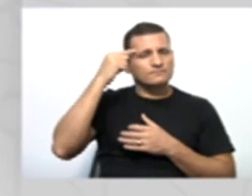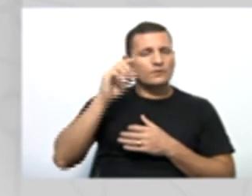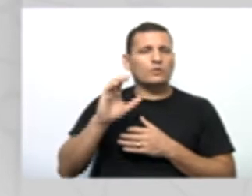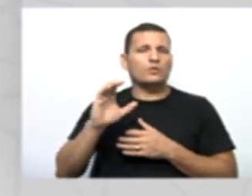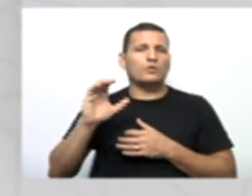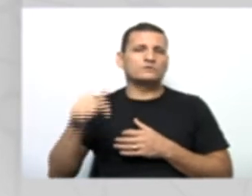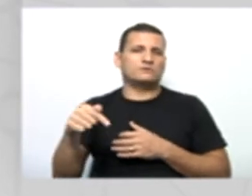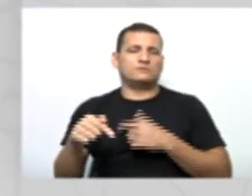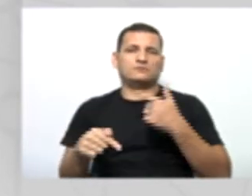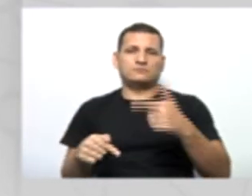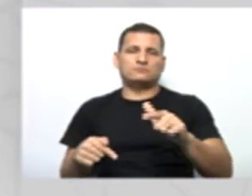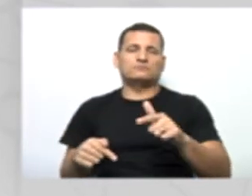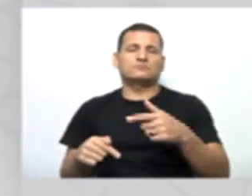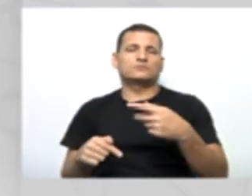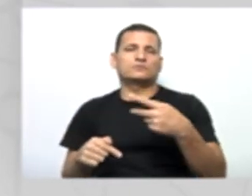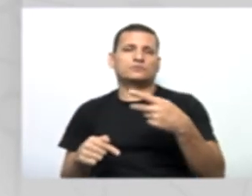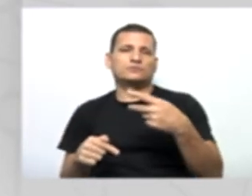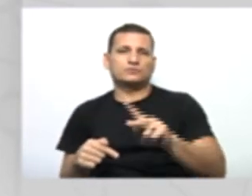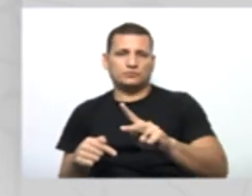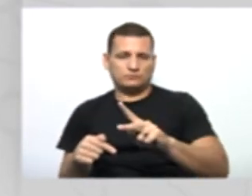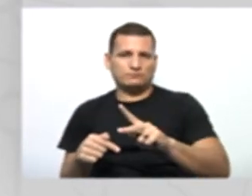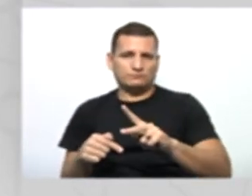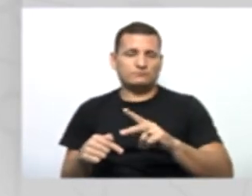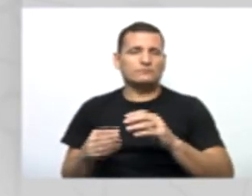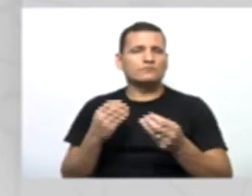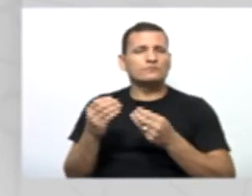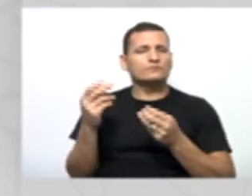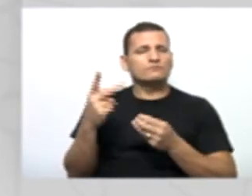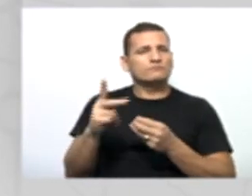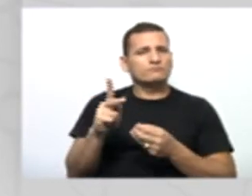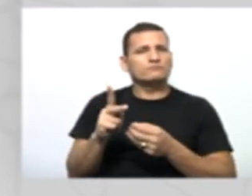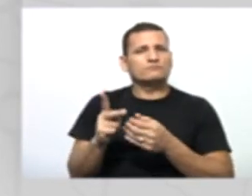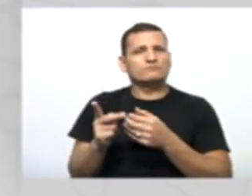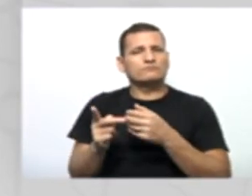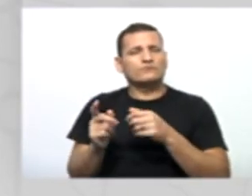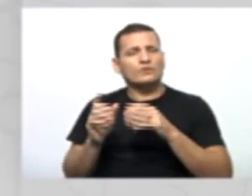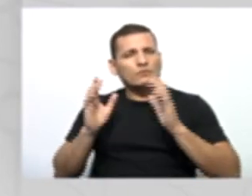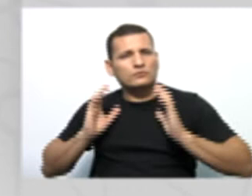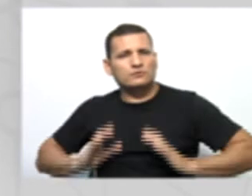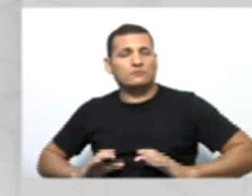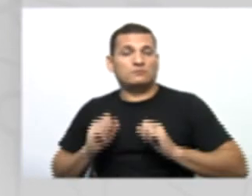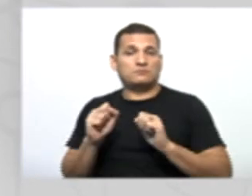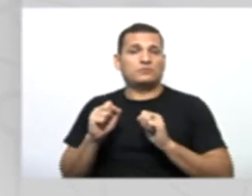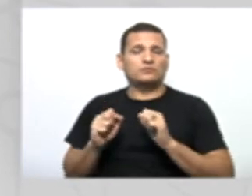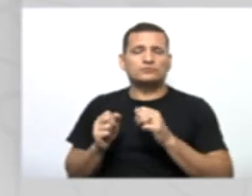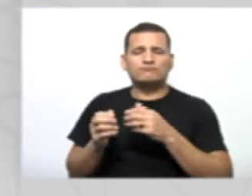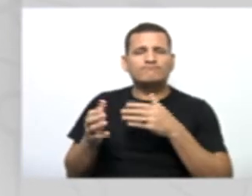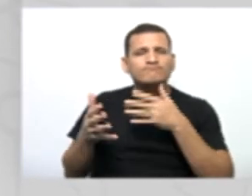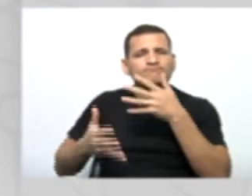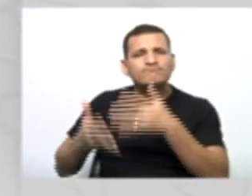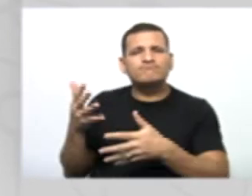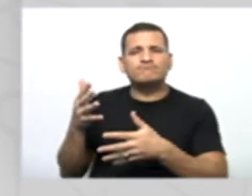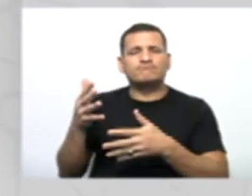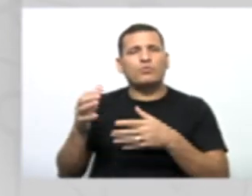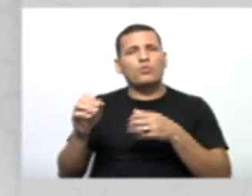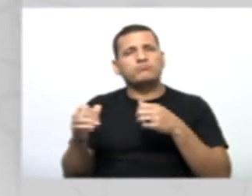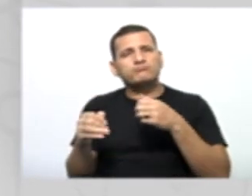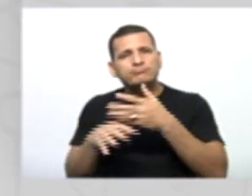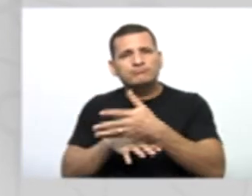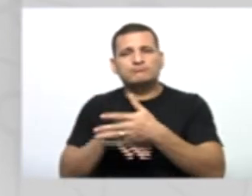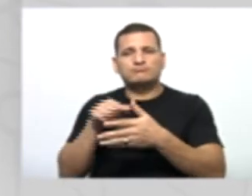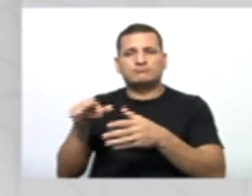consequências das suas ações, de que forma que a ação dela pode interferir no grupo, quais as consequências positivas